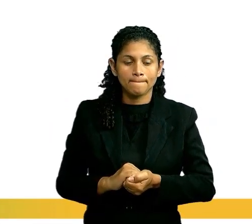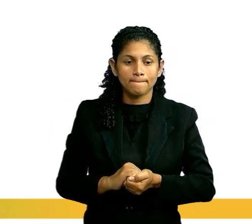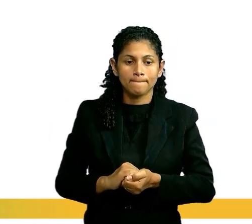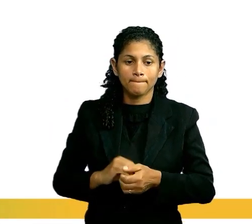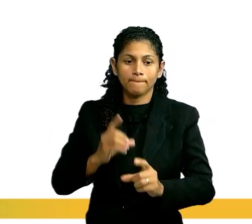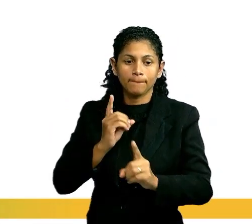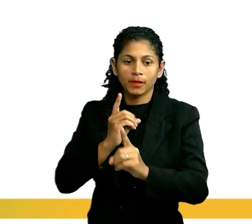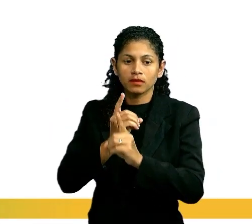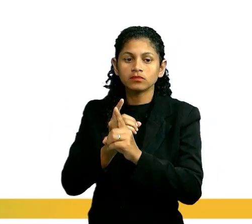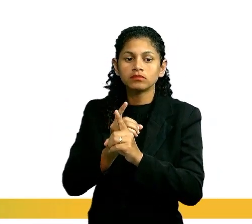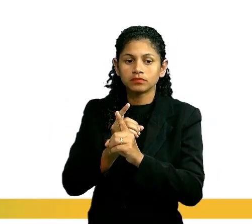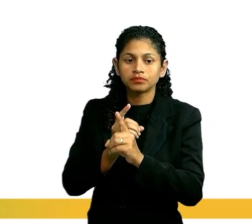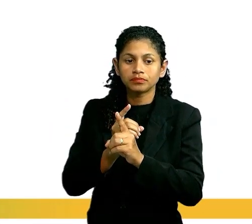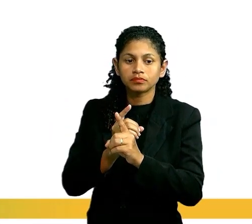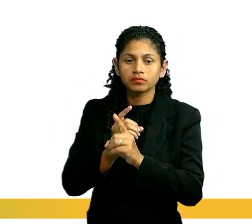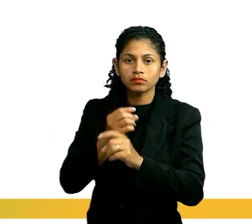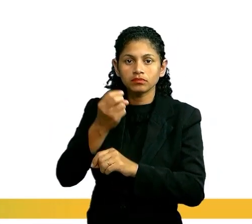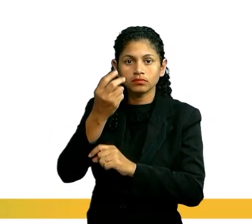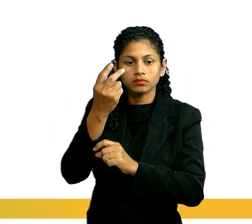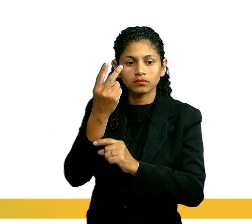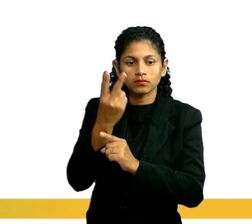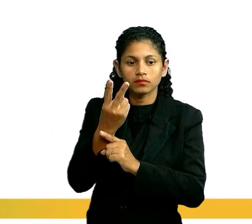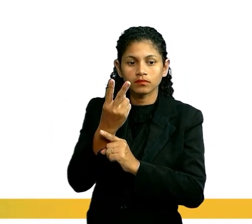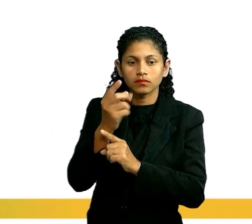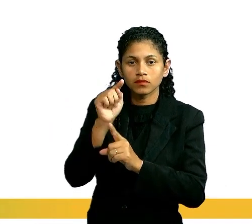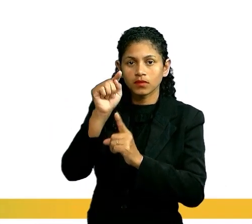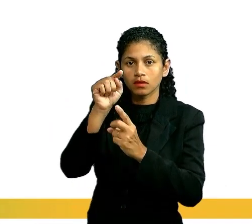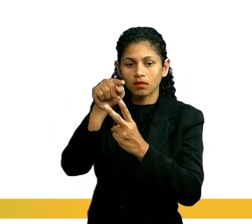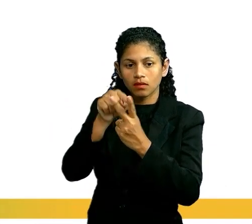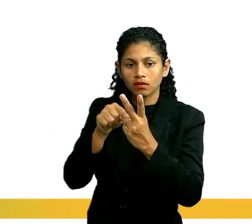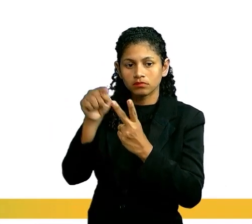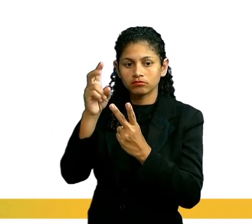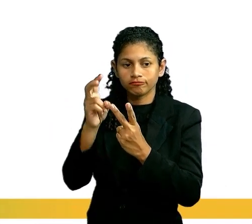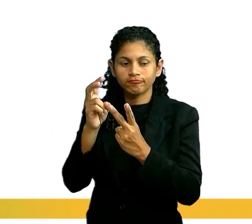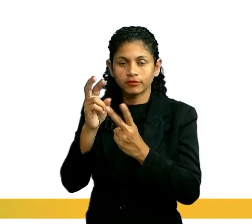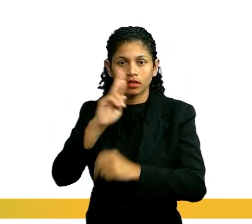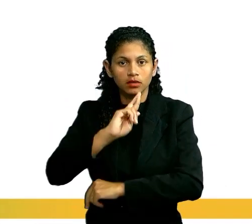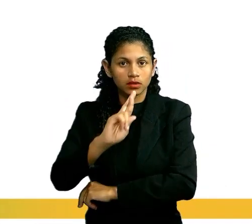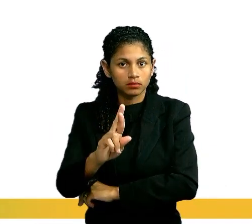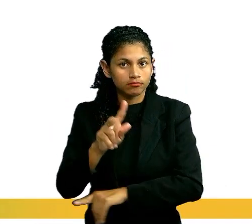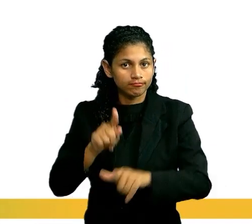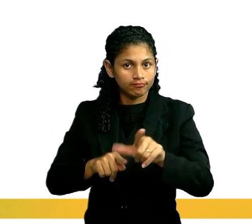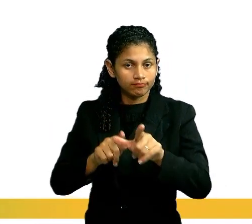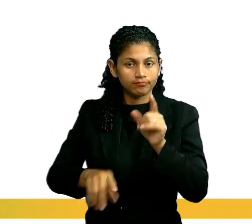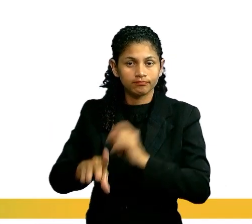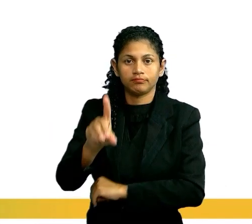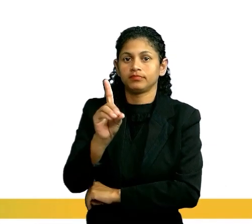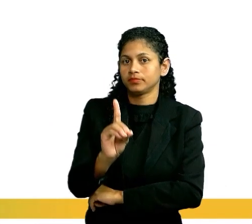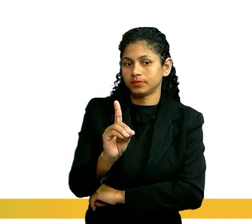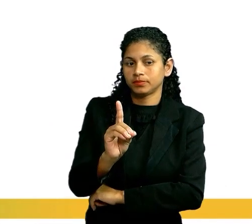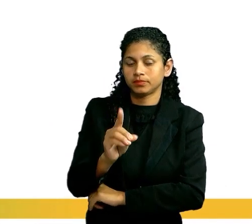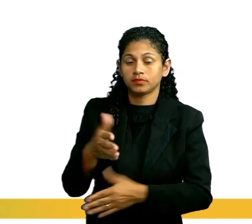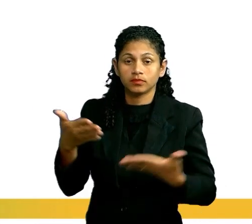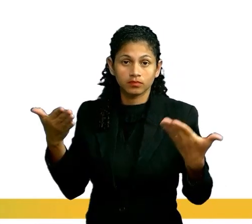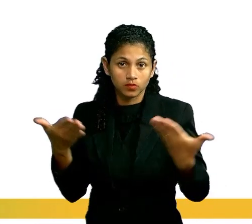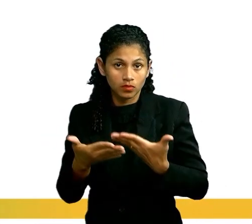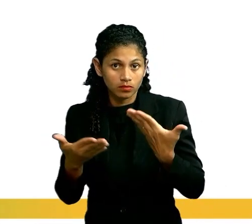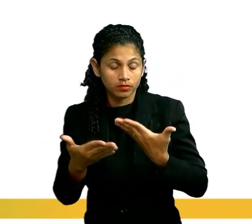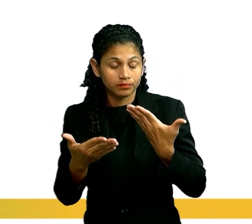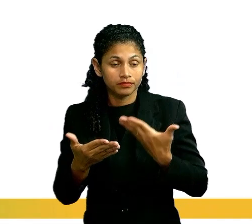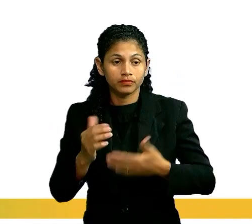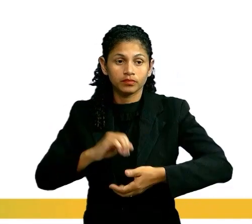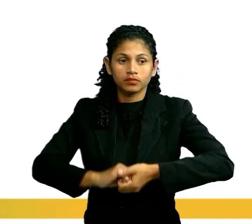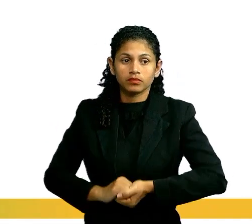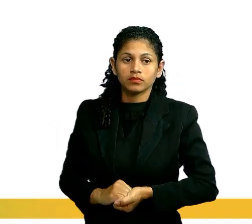procurado é 2 raiz de 5 sobre 5. E a resposta é a letra D. Beleza? Agora vamos ver isso